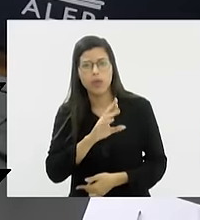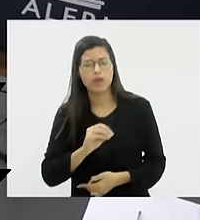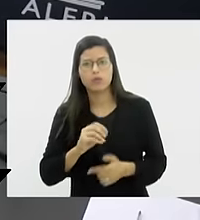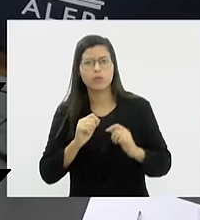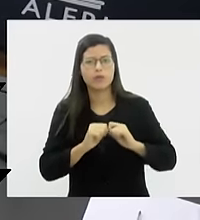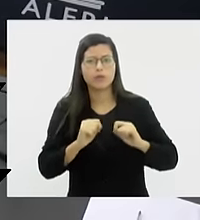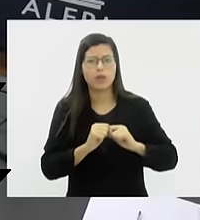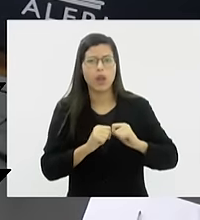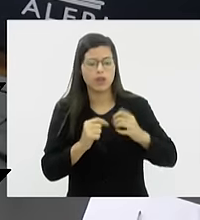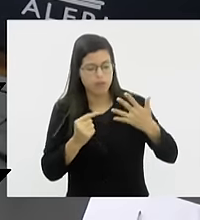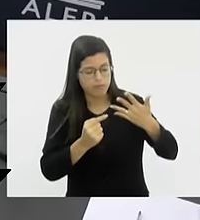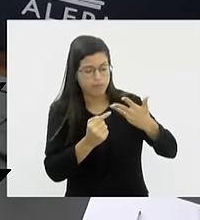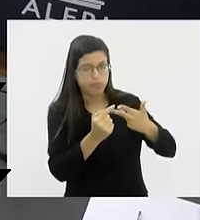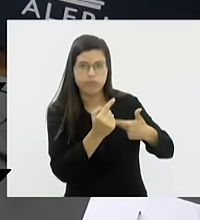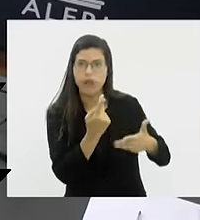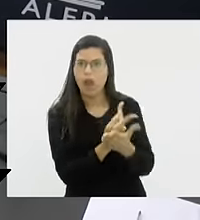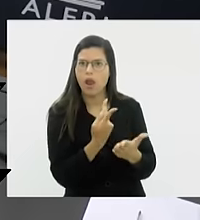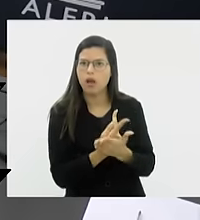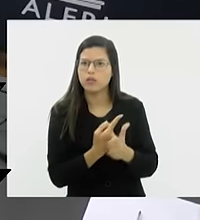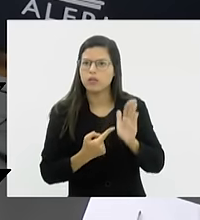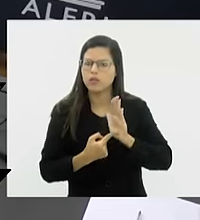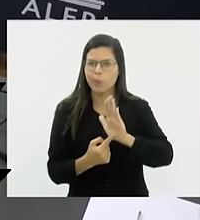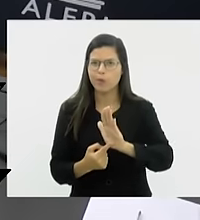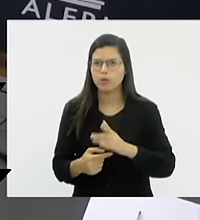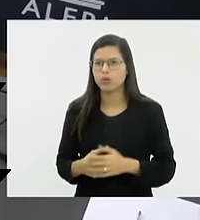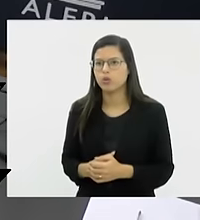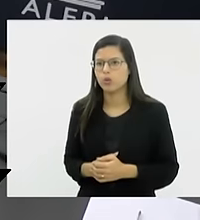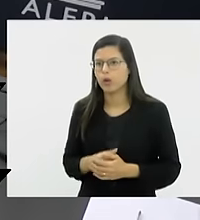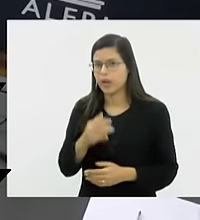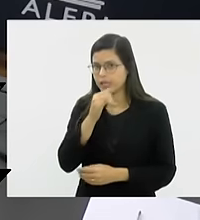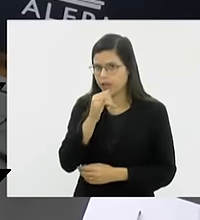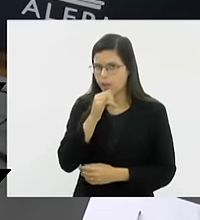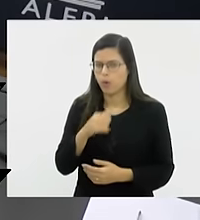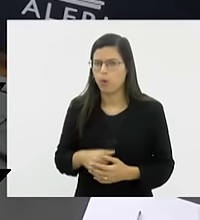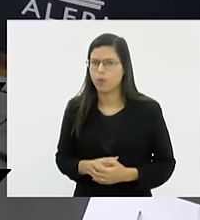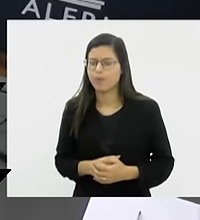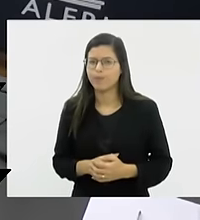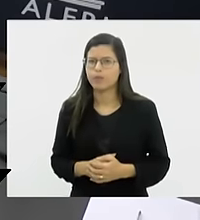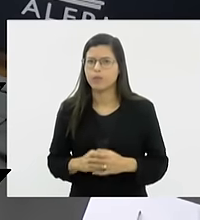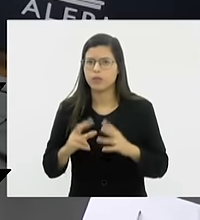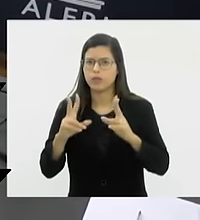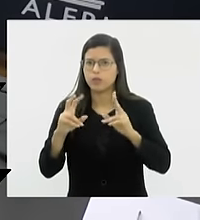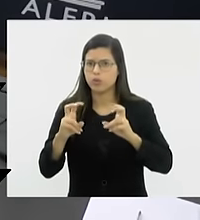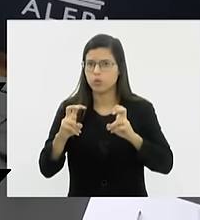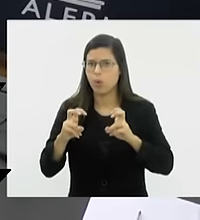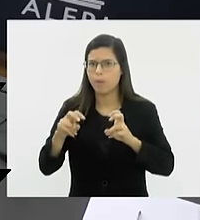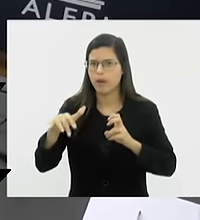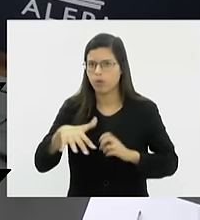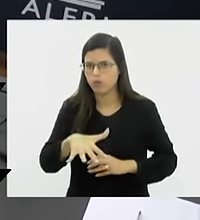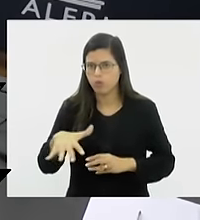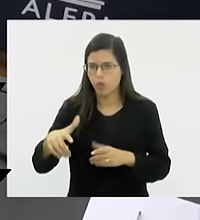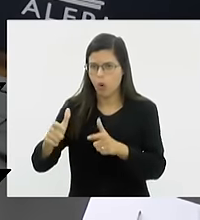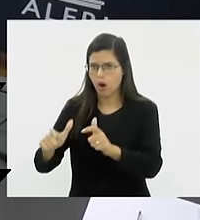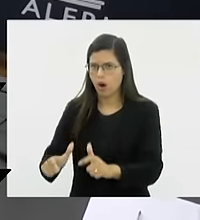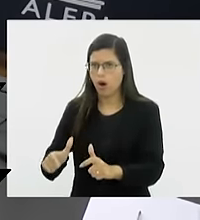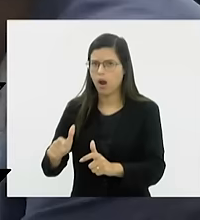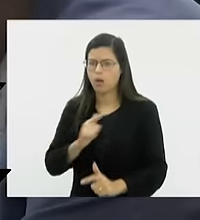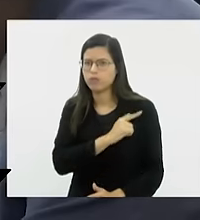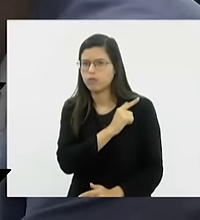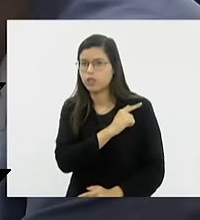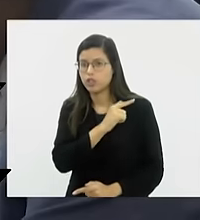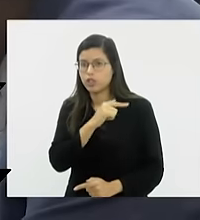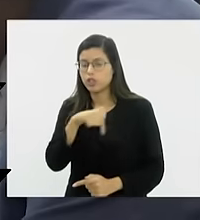apontamos para vocês durante todo esse tempo? Por exemplo, vou dar um exemplo aqui. A situação dos pátios sob a gestão da